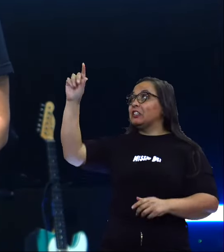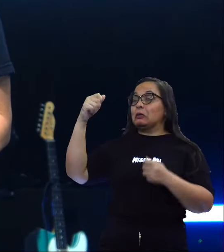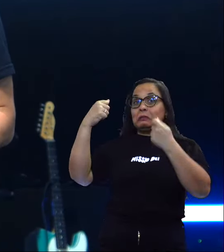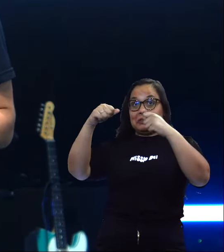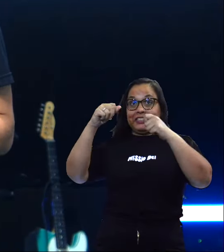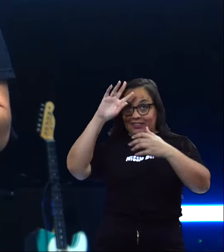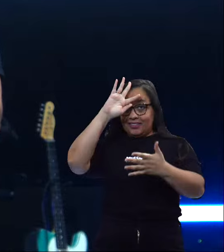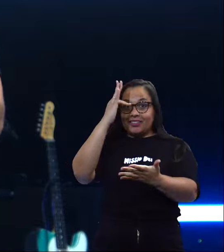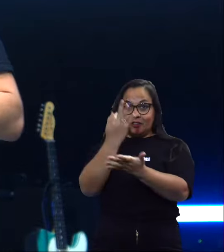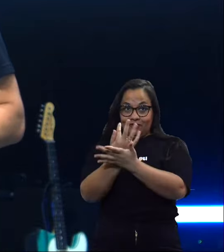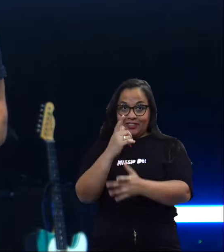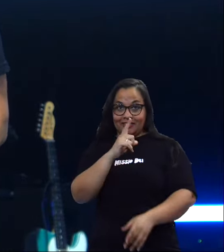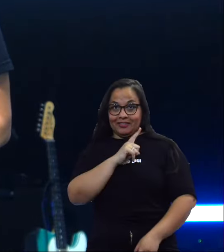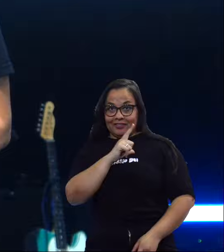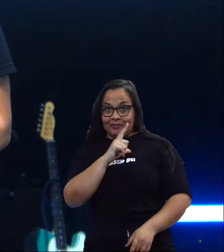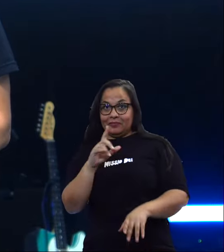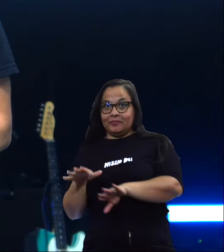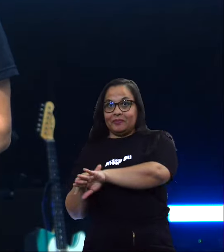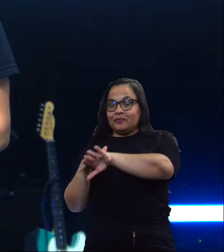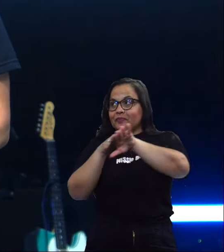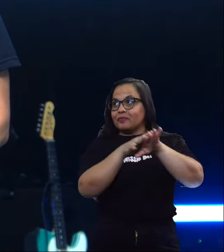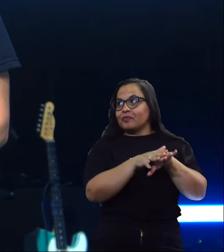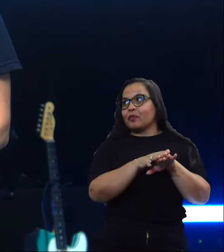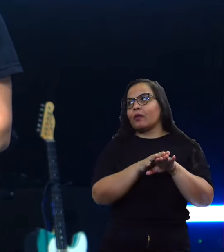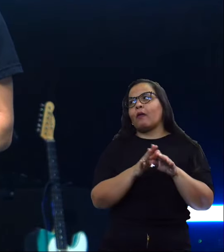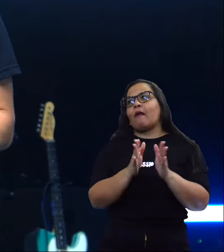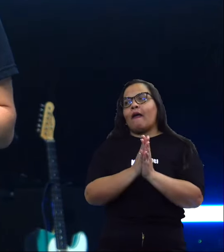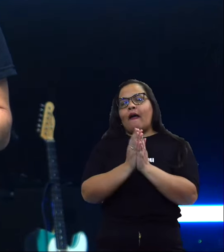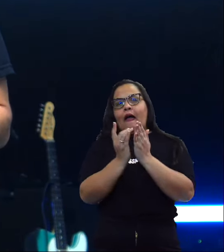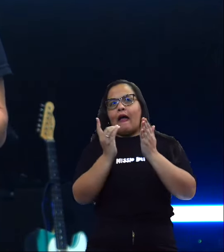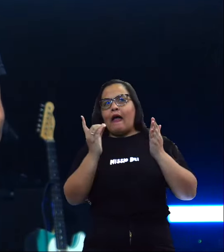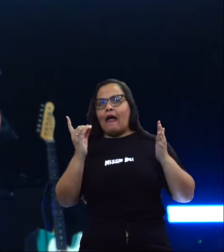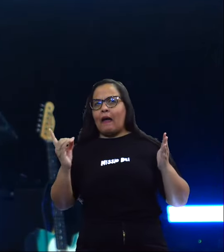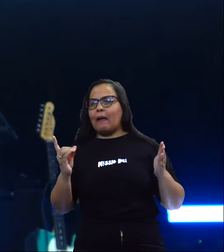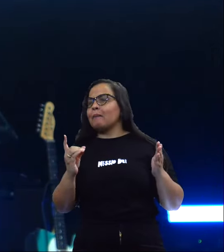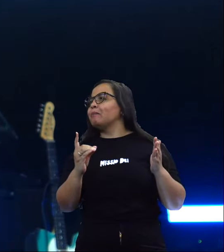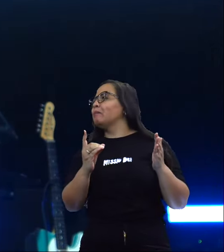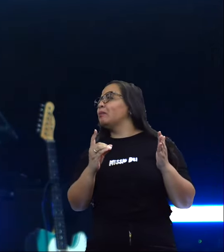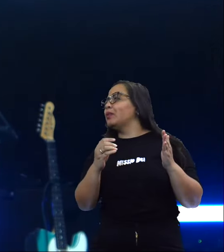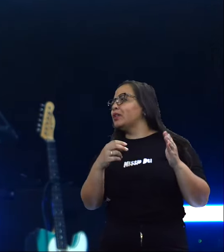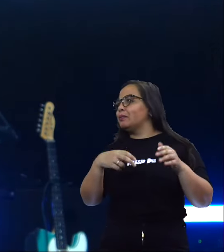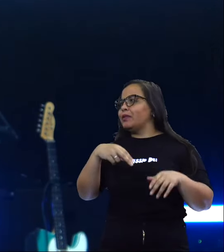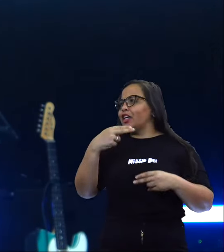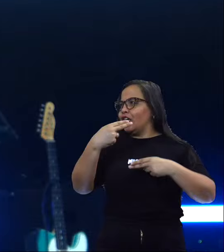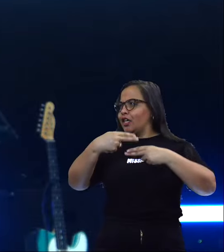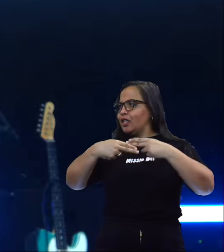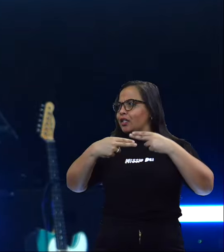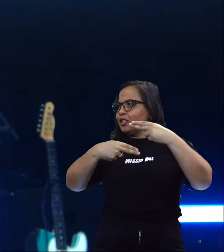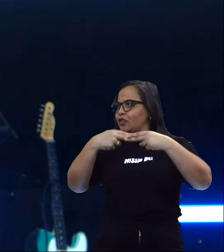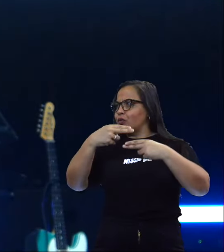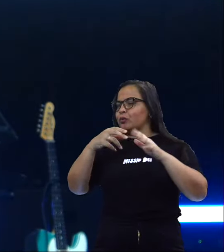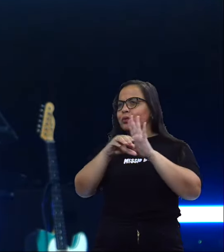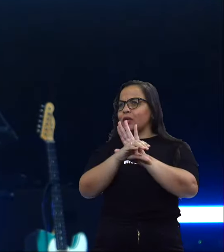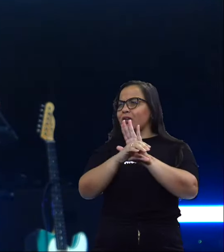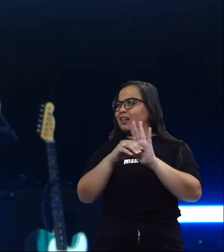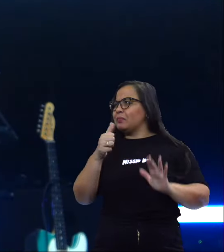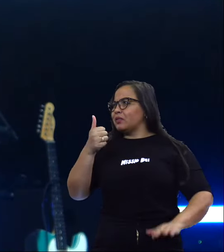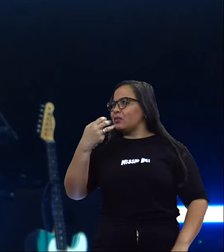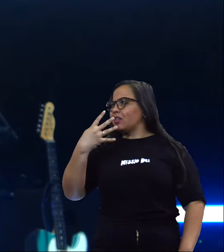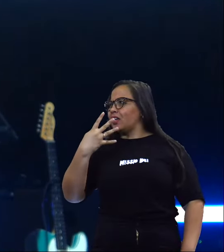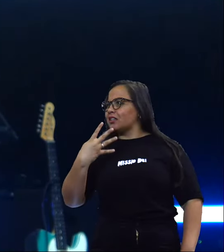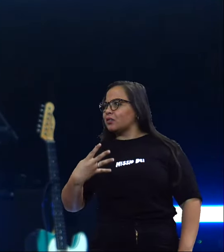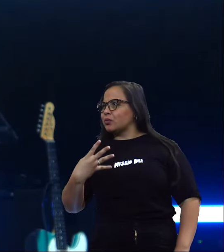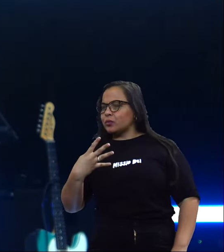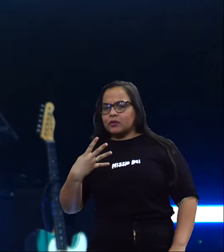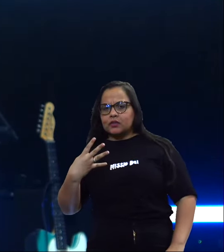21. Vamos à frente um pouquinho no texto, em Números capítulo 14. No entanto, juro pela glória do Senhor, que enche toda a terra, que nenhum